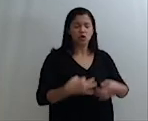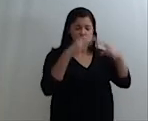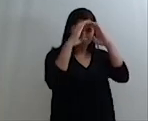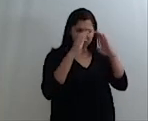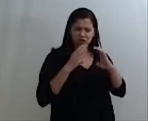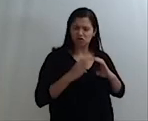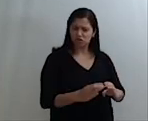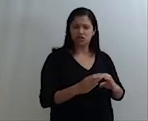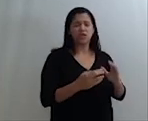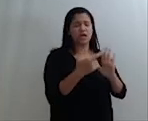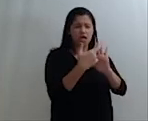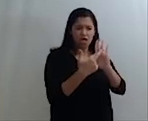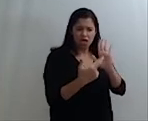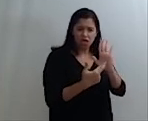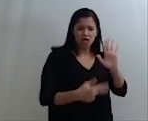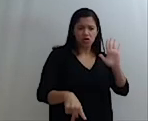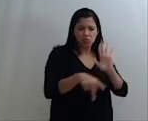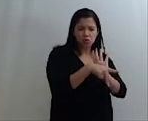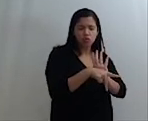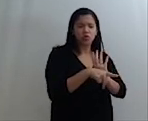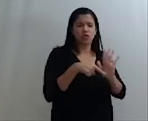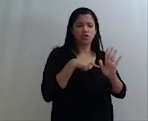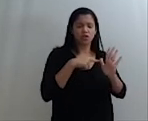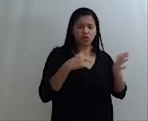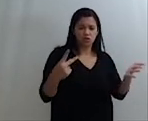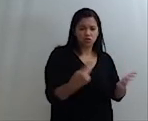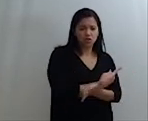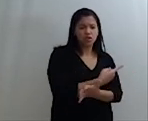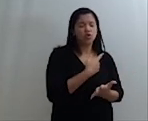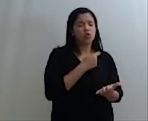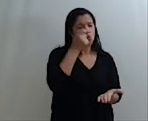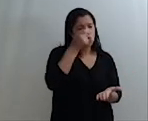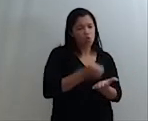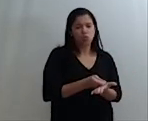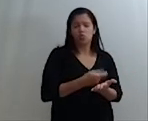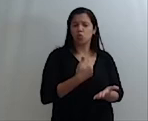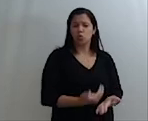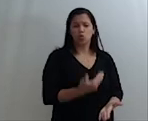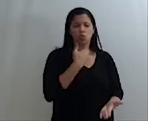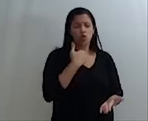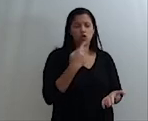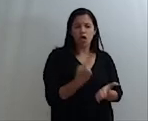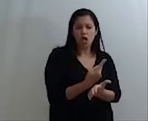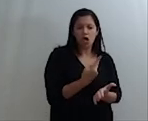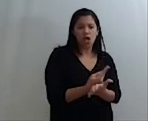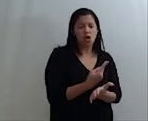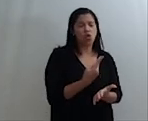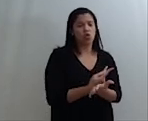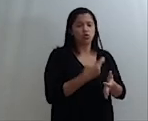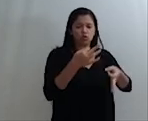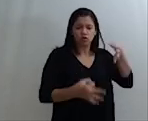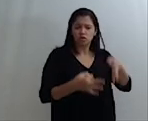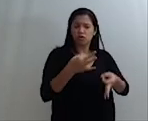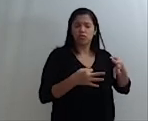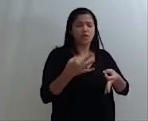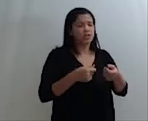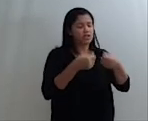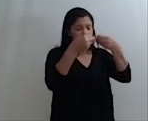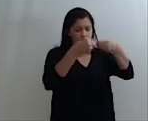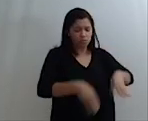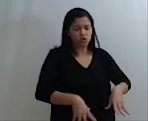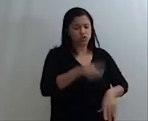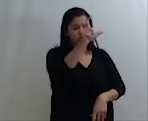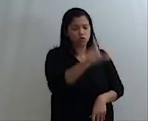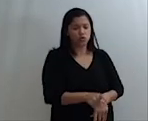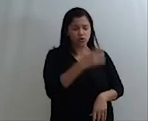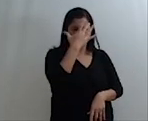as normas instrumentais em vigor evitando-se a consumação de erros Judiciários que acabem por macular a vida de uma pessoa colando